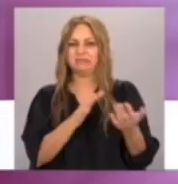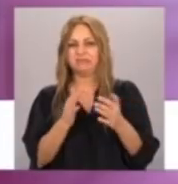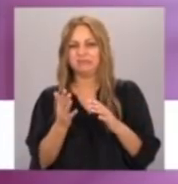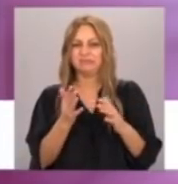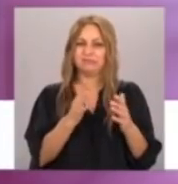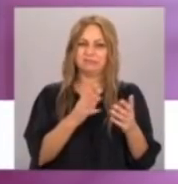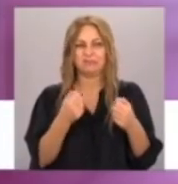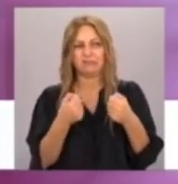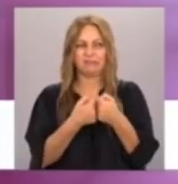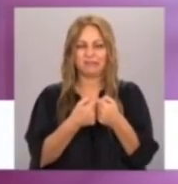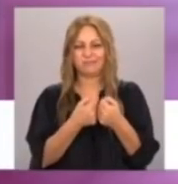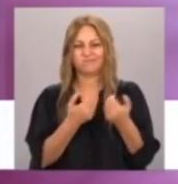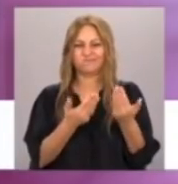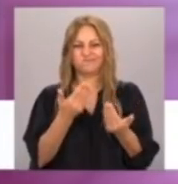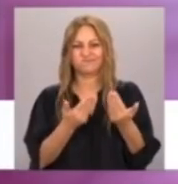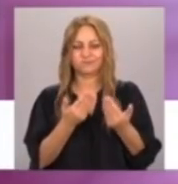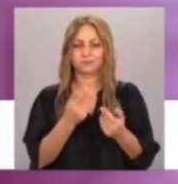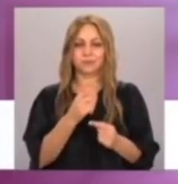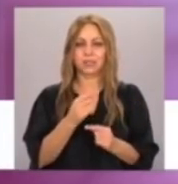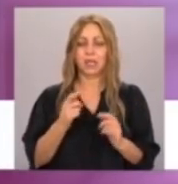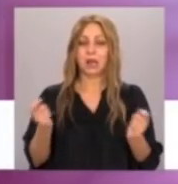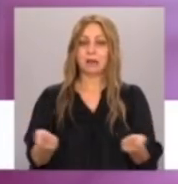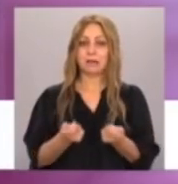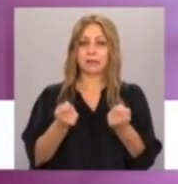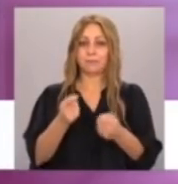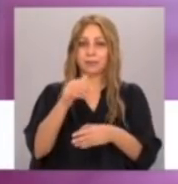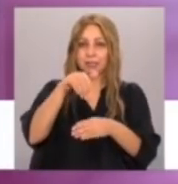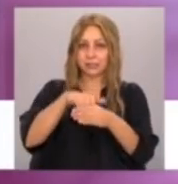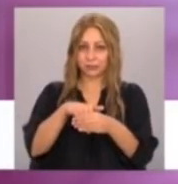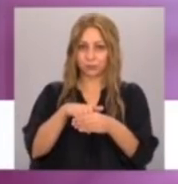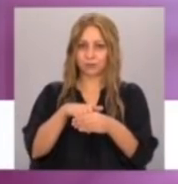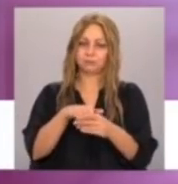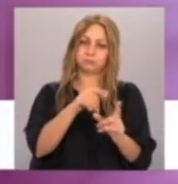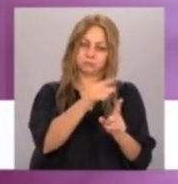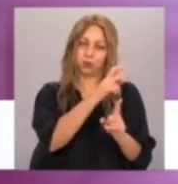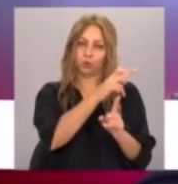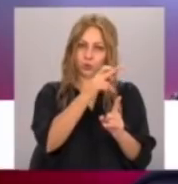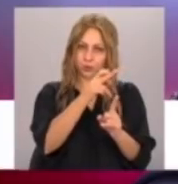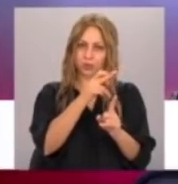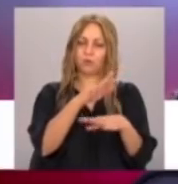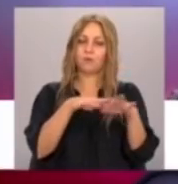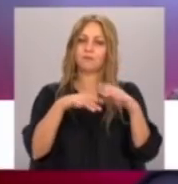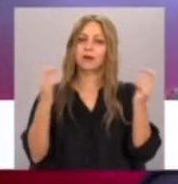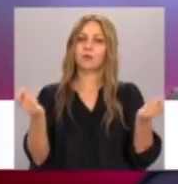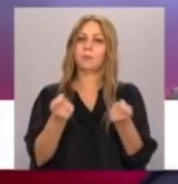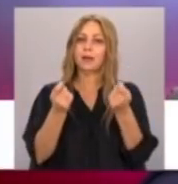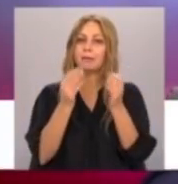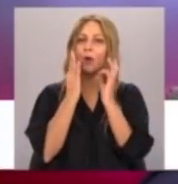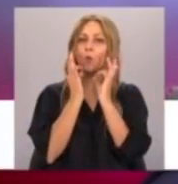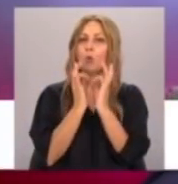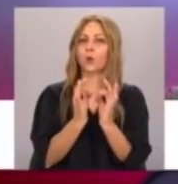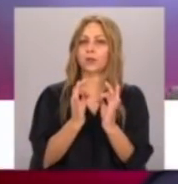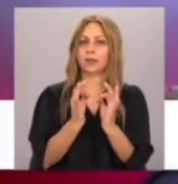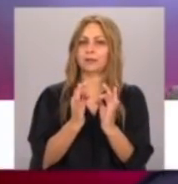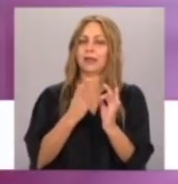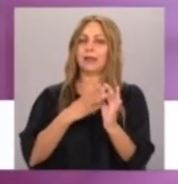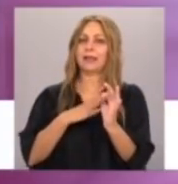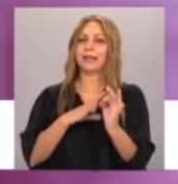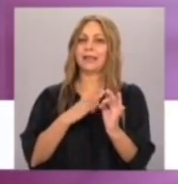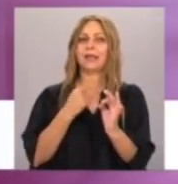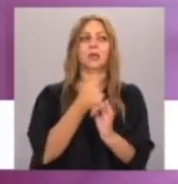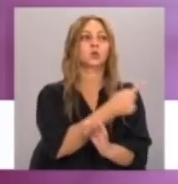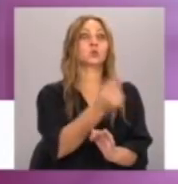e numa campanha eleitoral e que é consensual que eu estou e está a fazer uma campanha por dente tentando um desagradar a ninguém